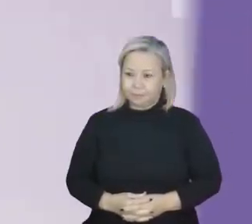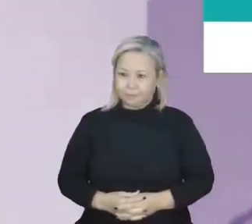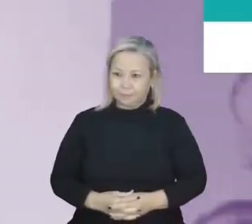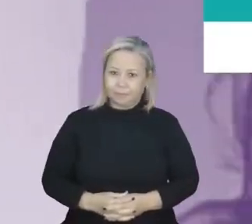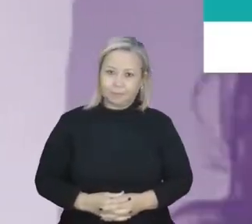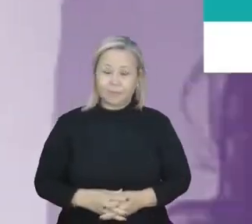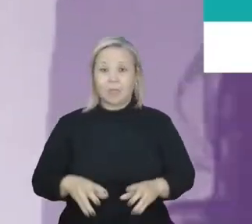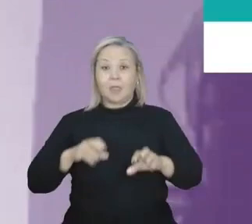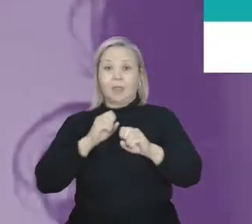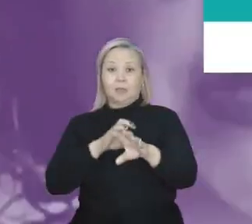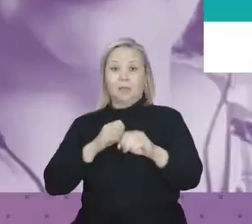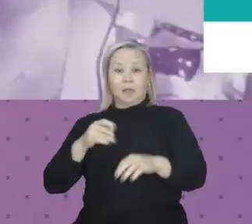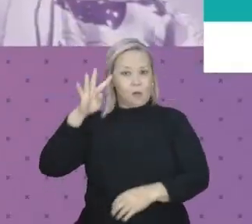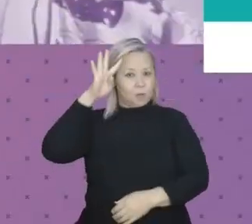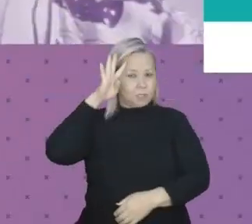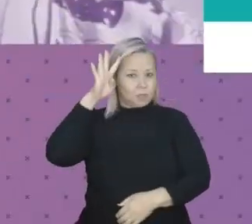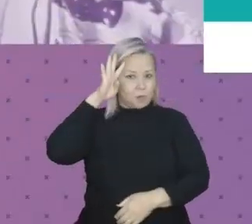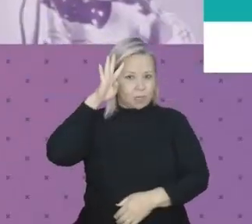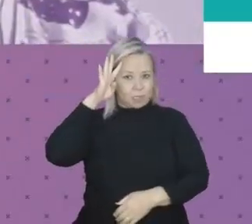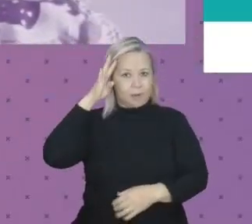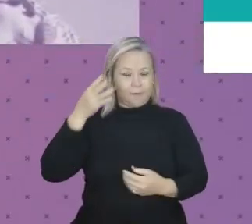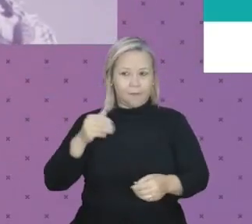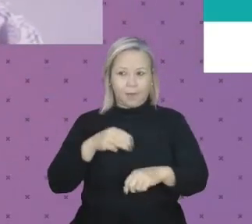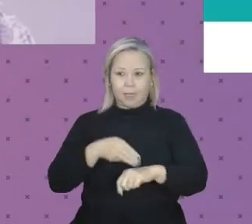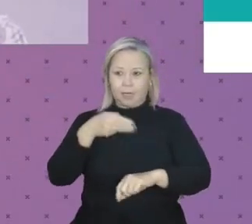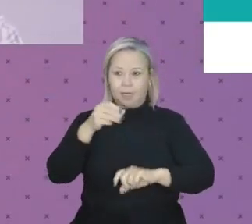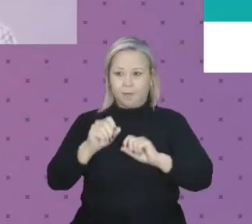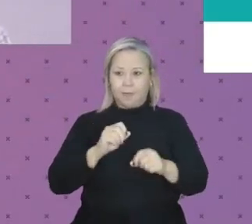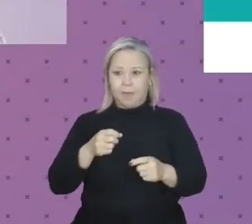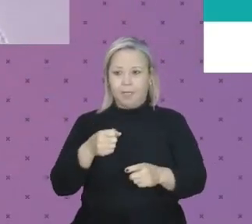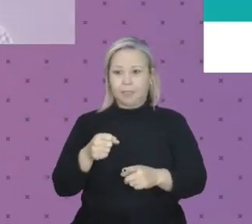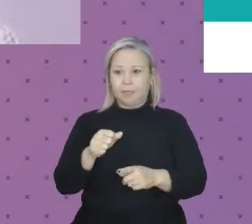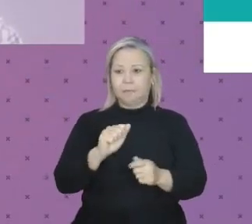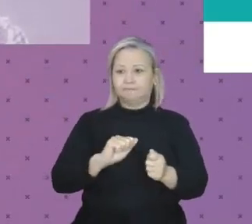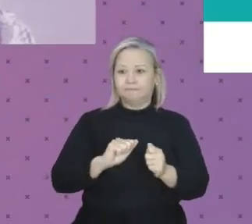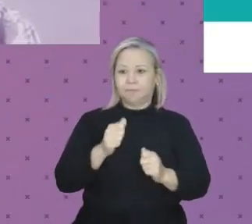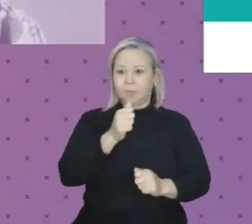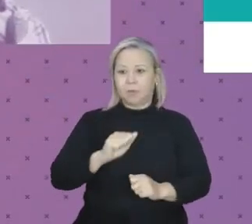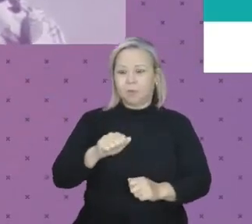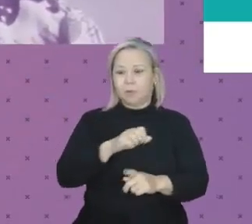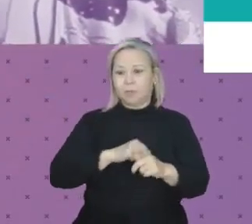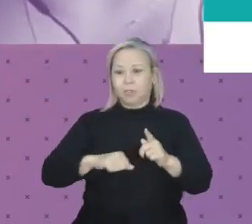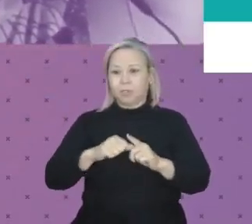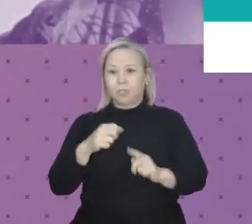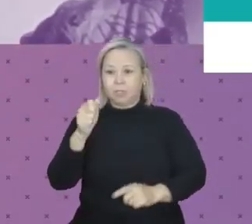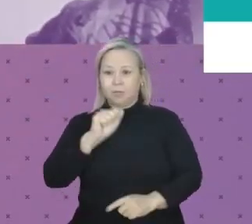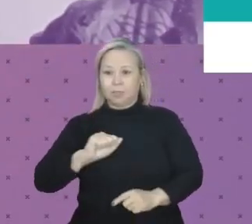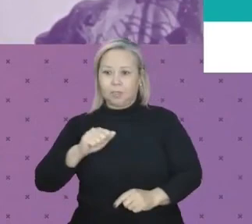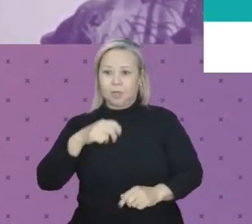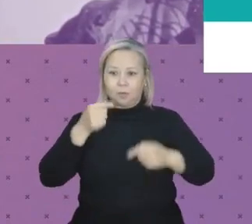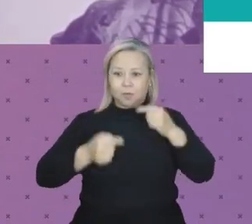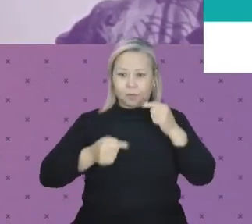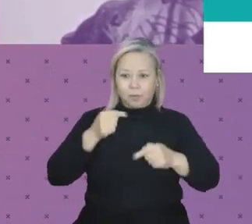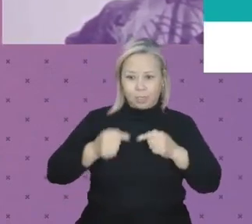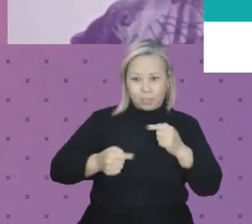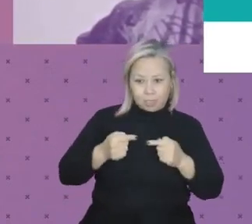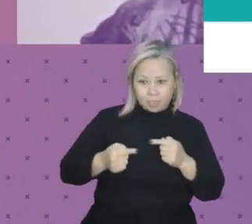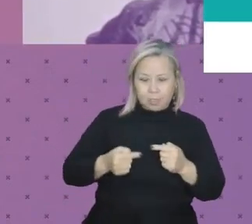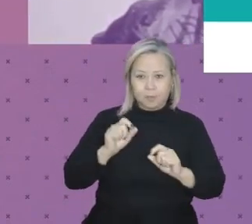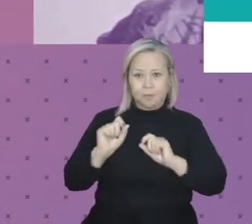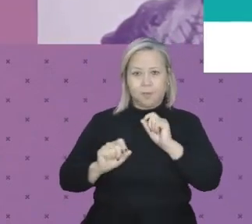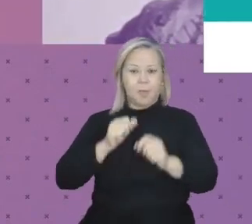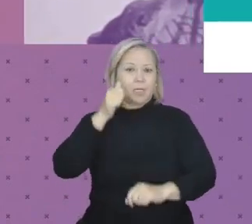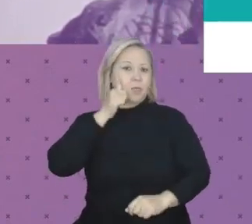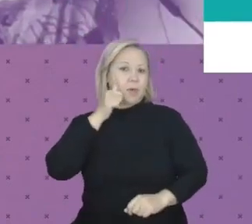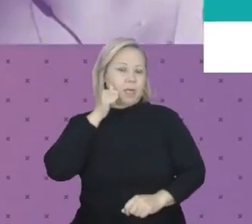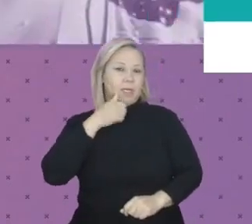Na aula desta quarta-feira, a mestre em Antropologia Social, Karina de Paula, conversa com a gente sobre políticas